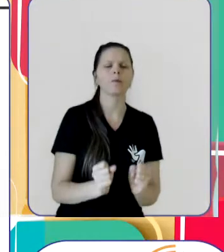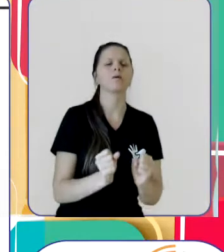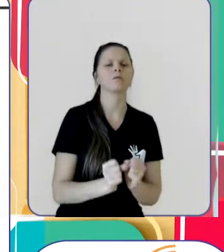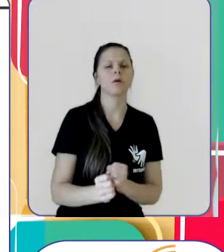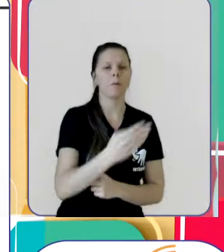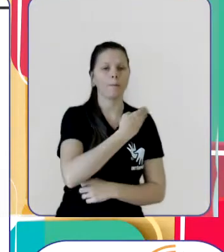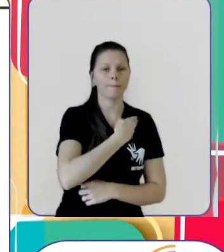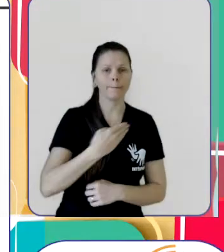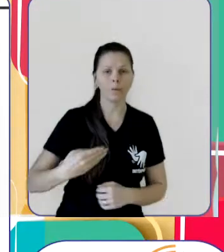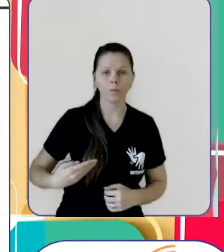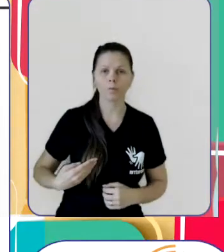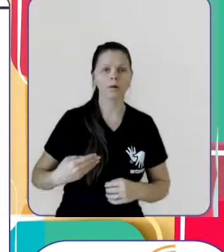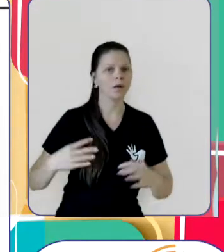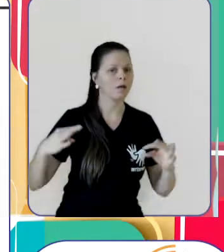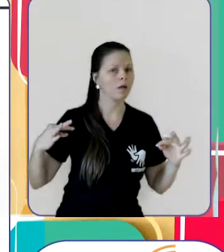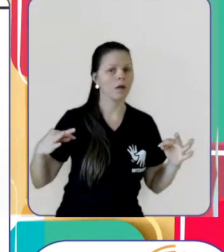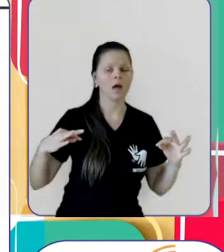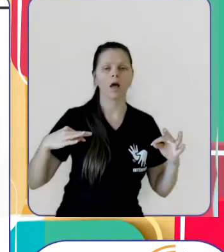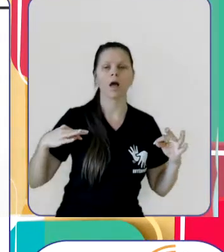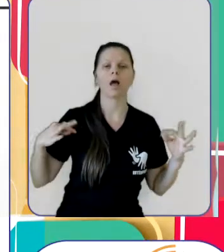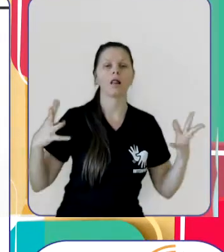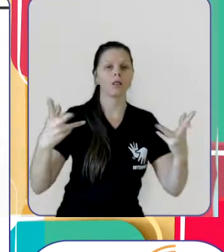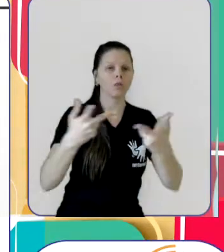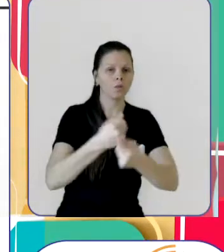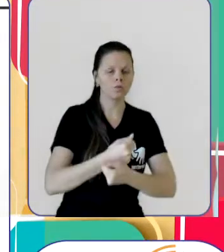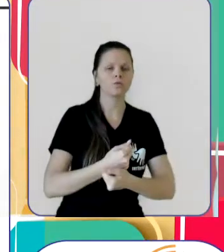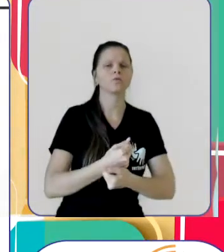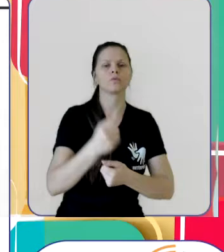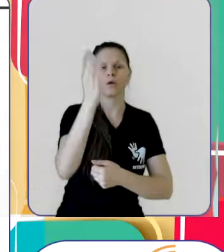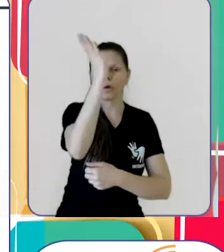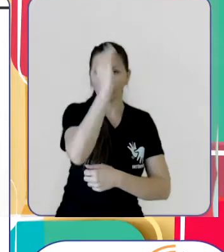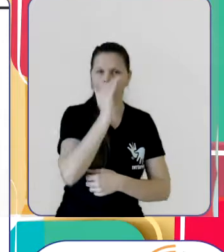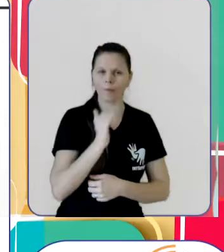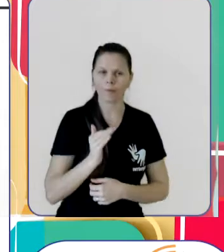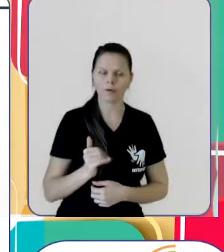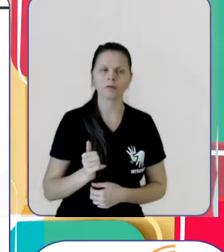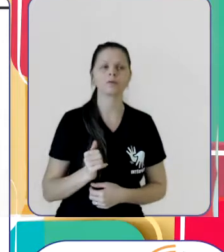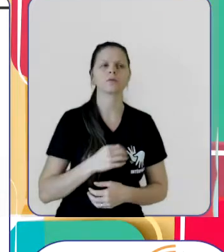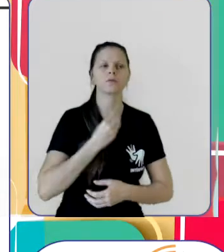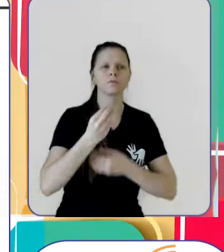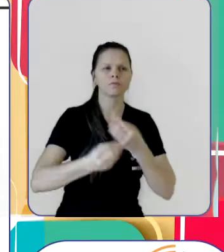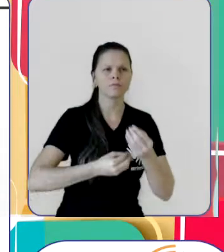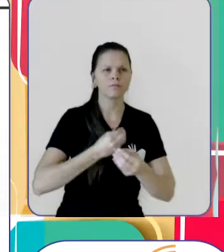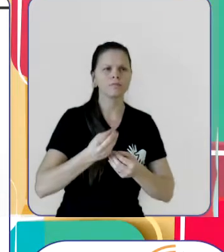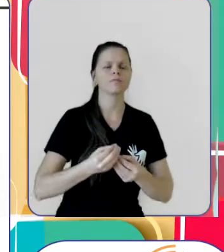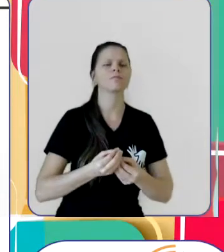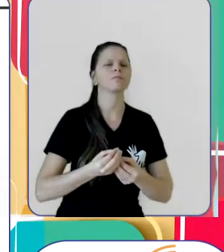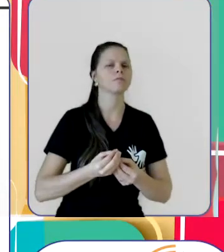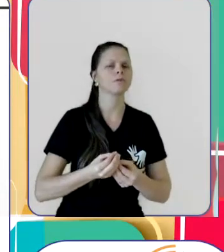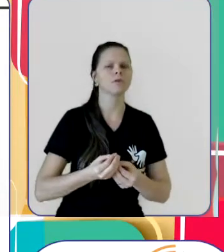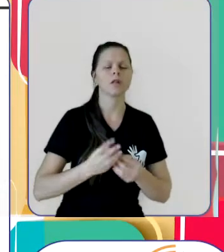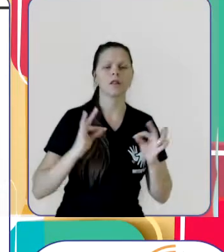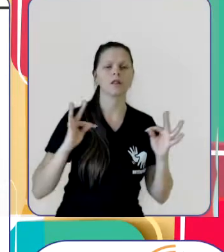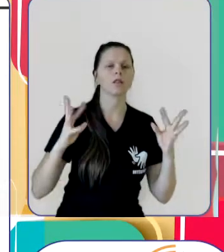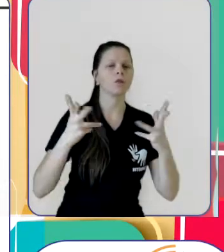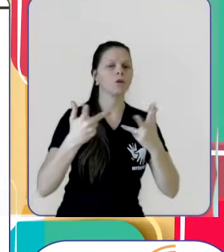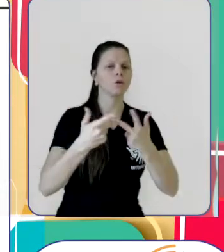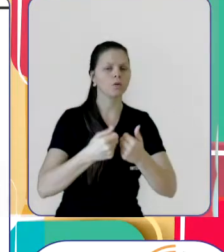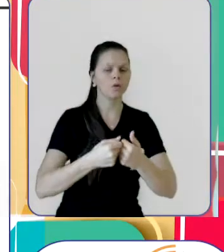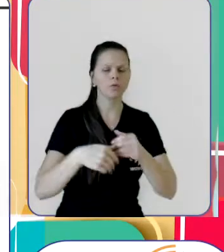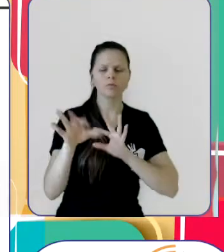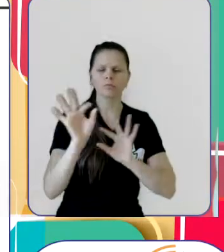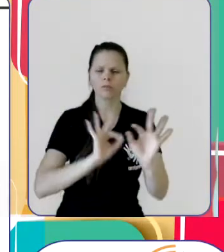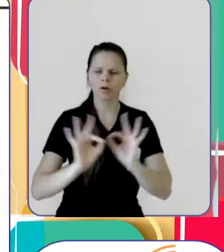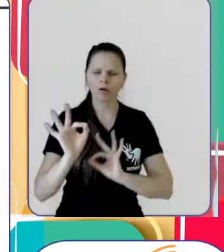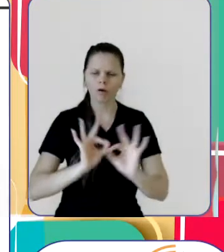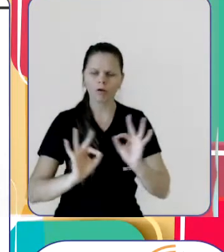pública a todos é o Brasil. Sendo definido pelo conjunto de todas as ações e serviços de